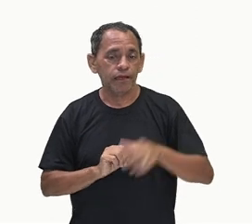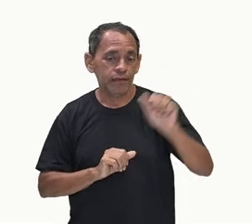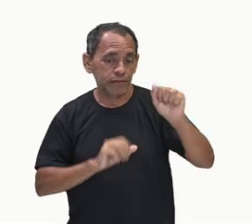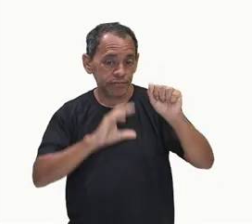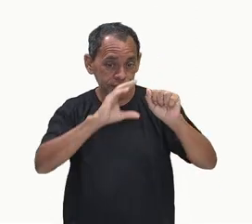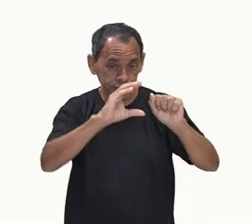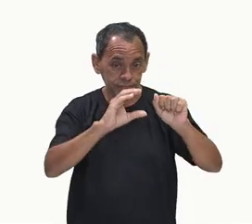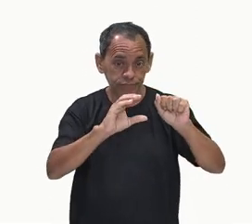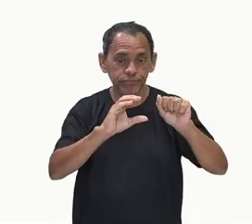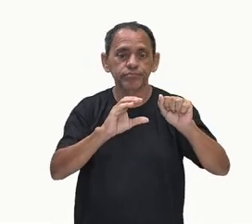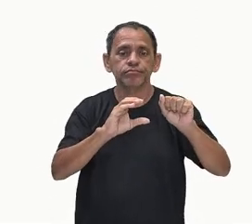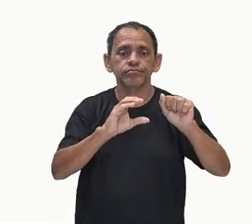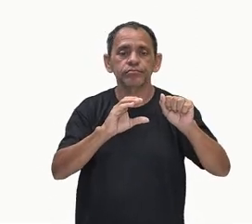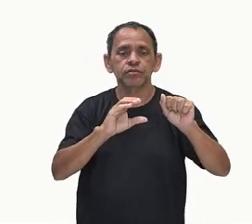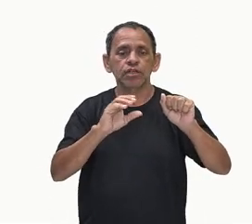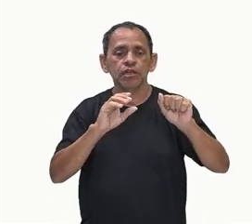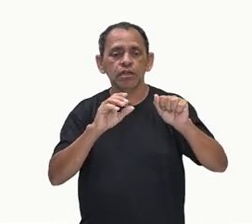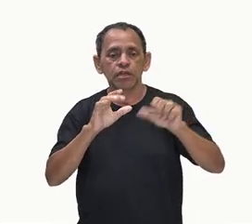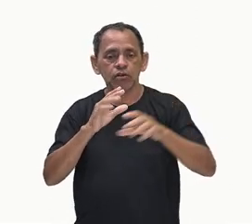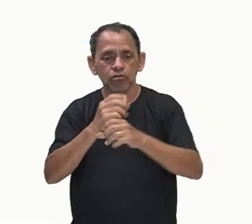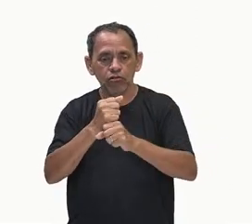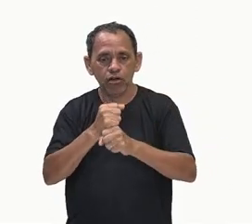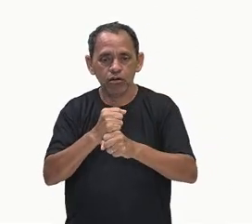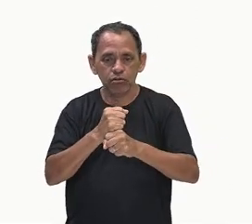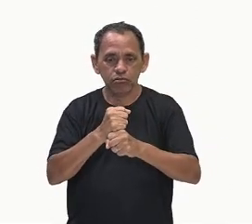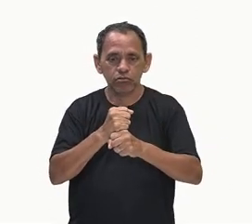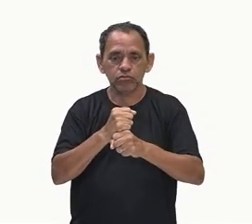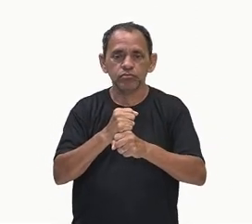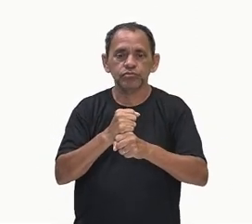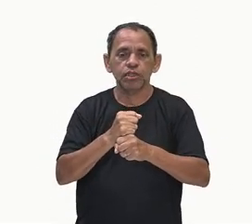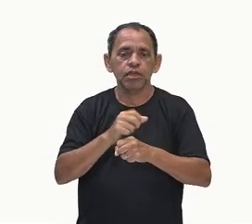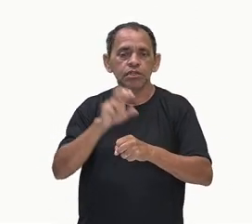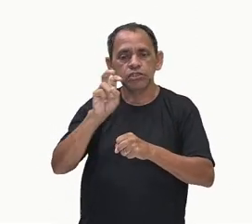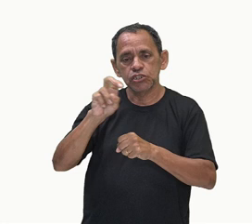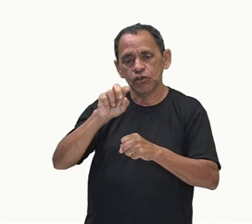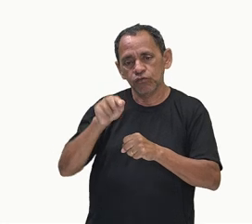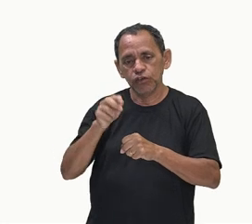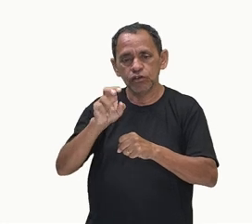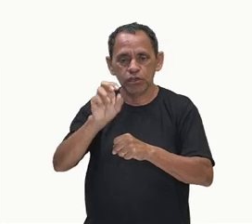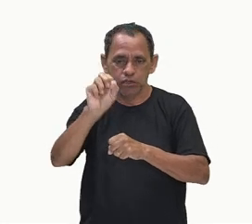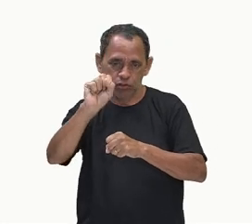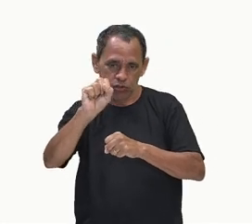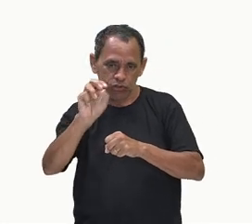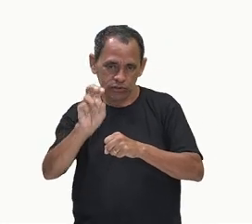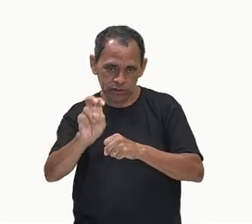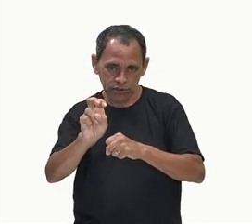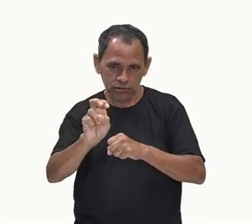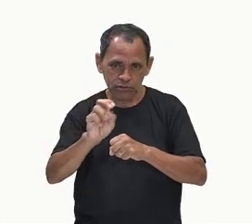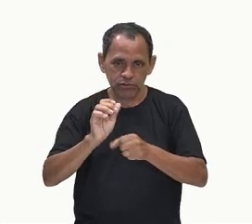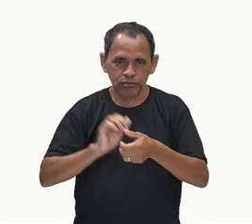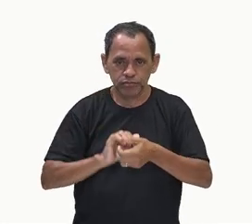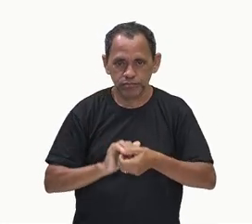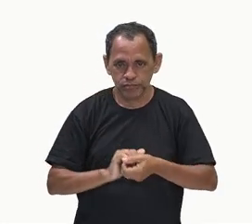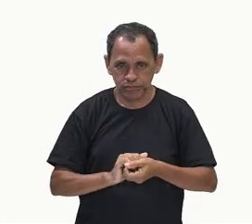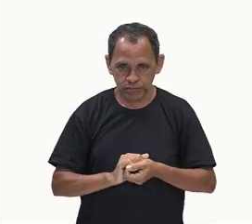4,212 di por 0 , 72 esse valor é igual a